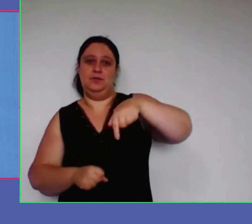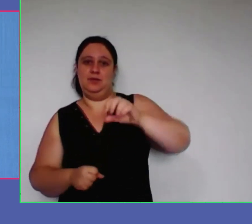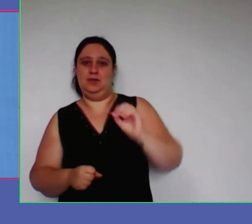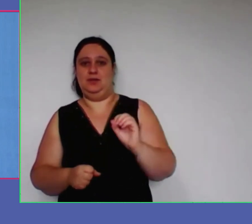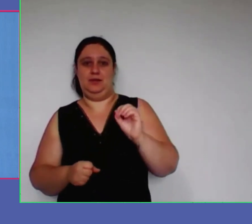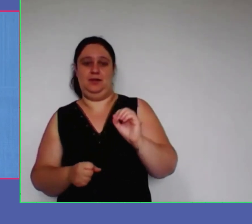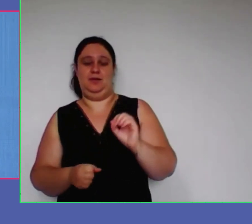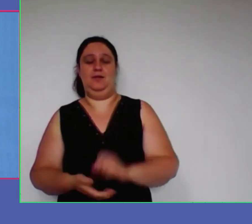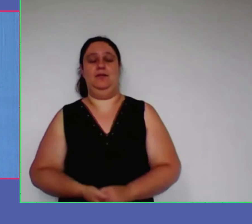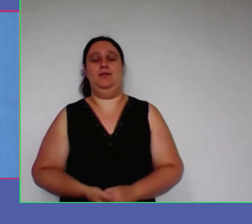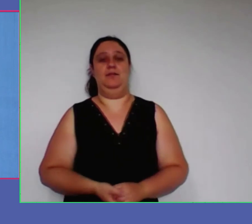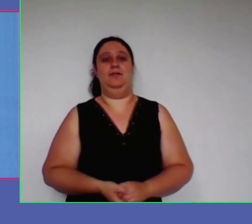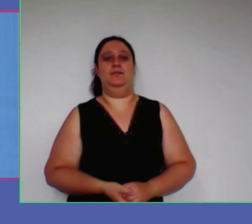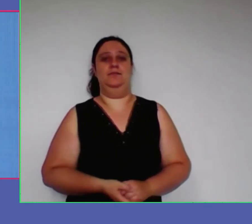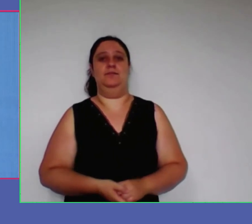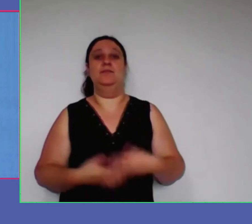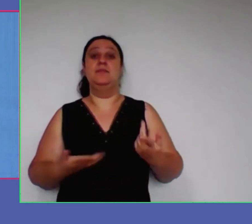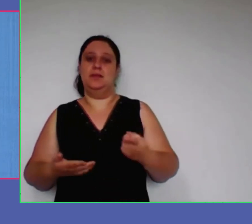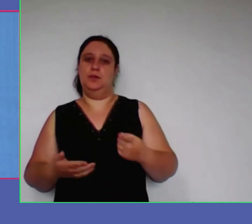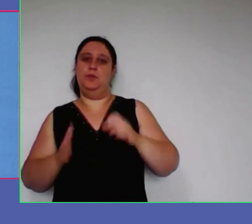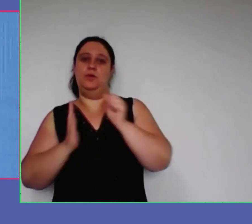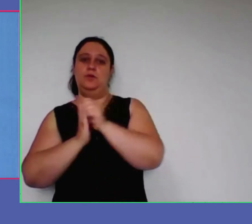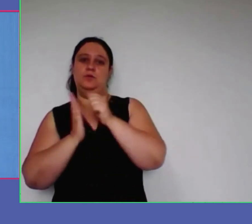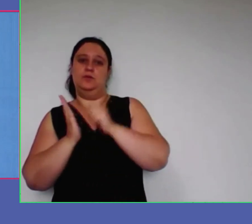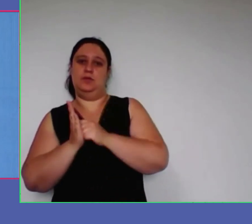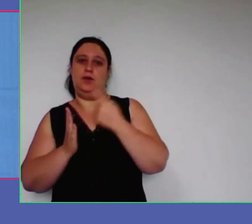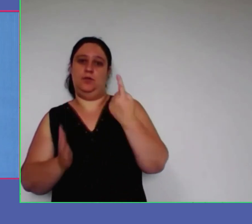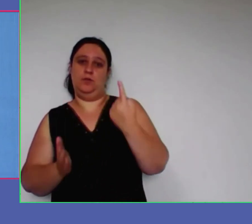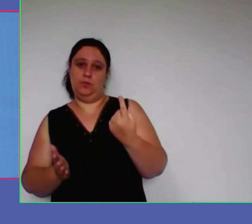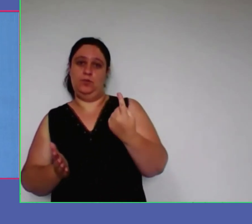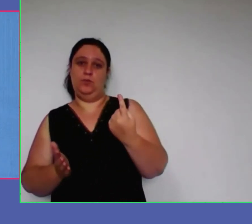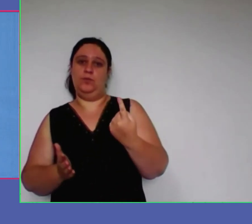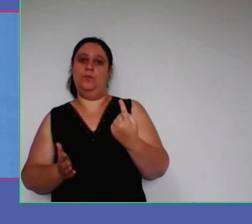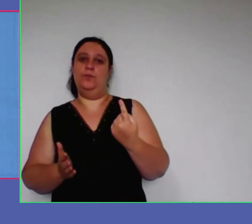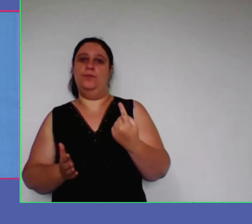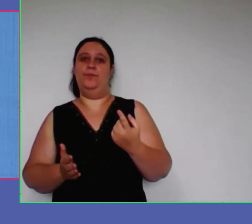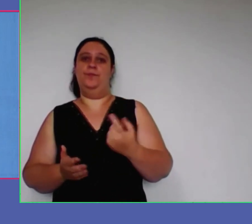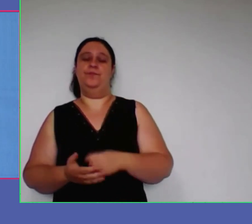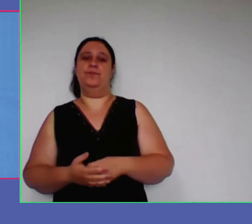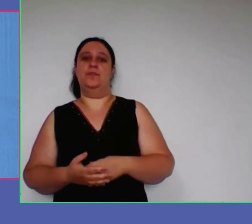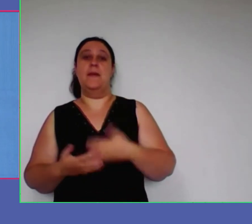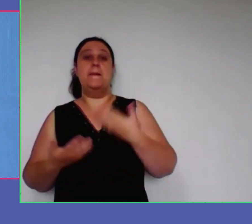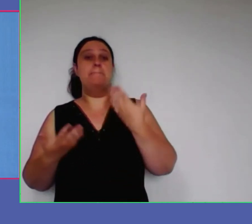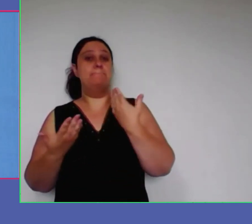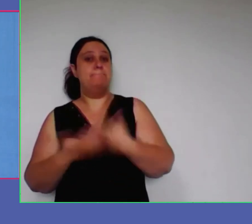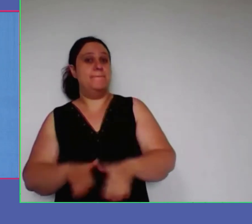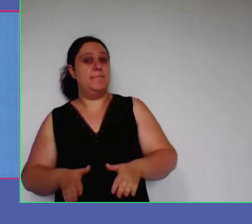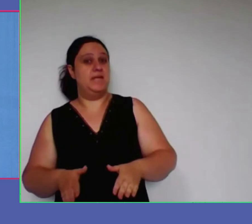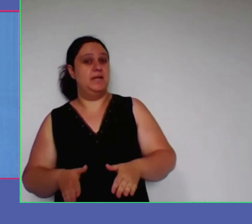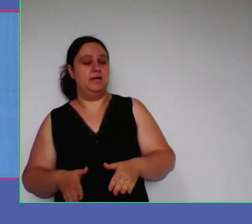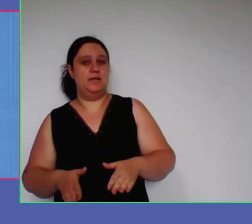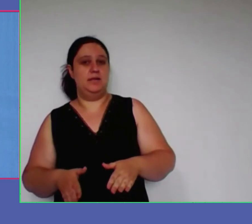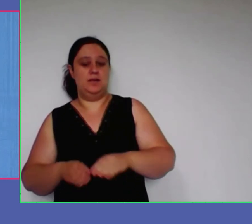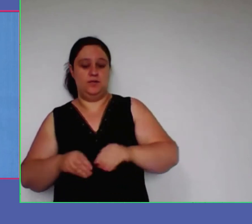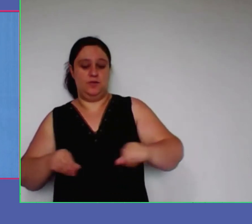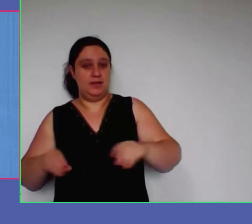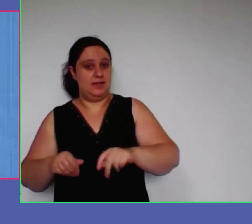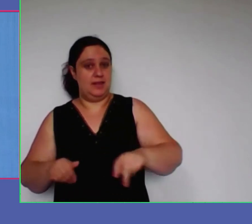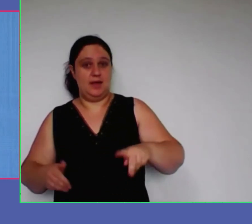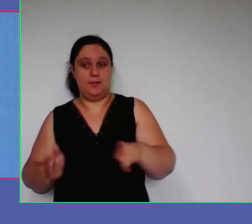E no primeiro século, eles perderam a sua nação. Eles perderam a nação por